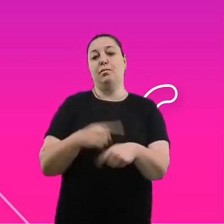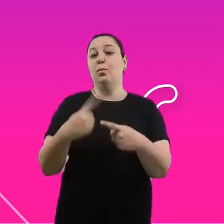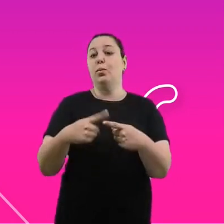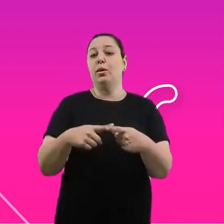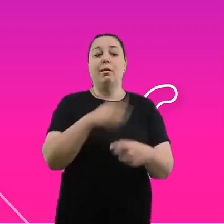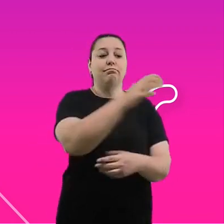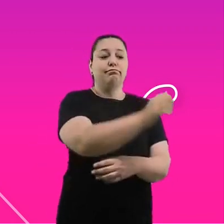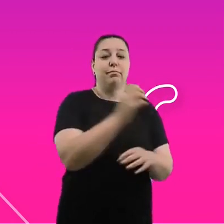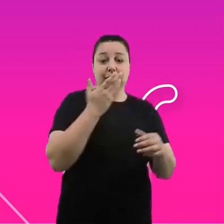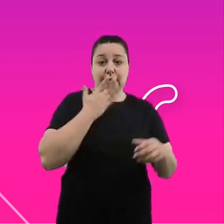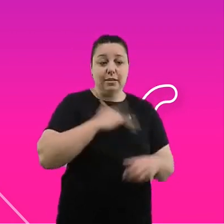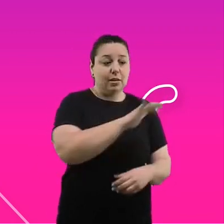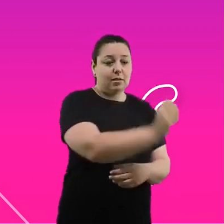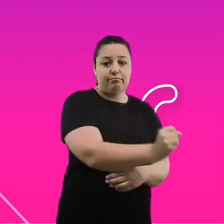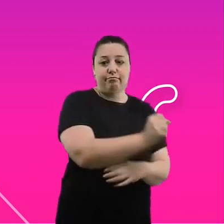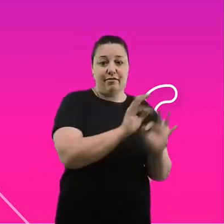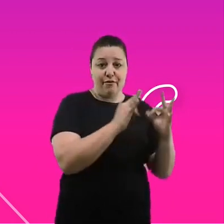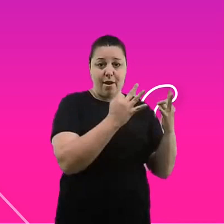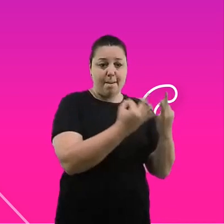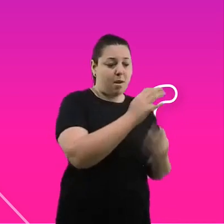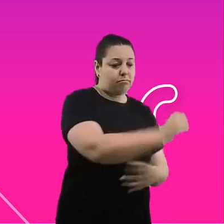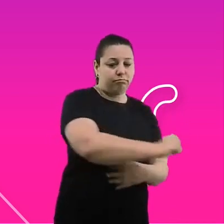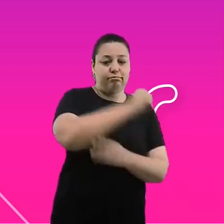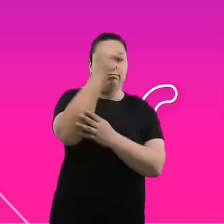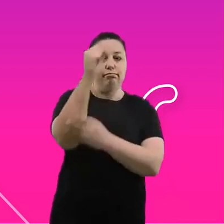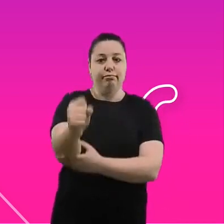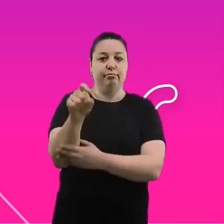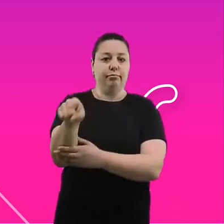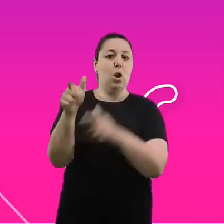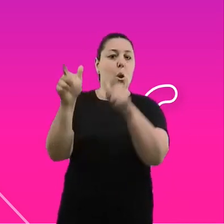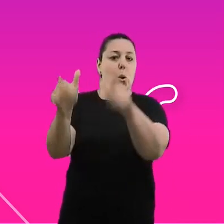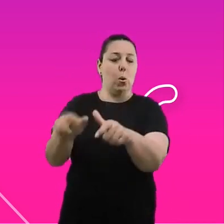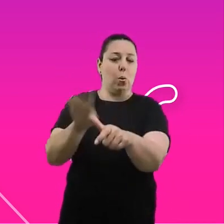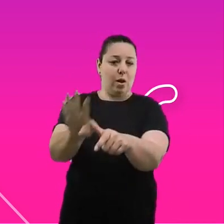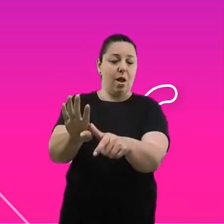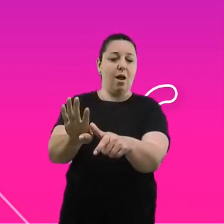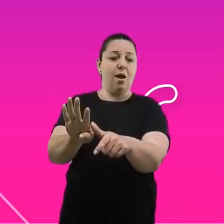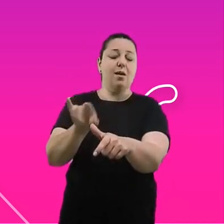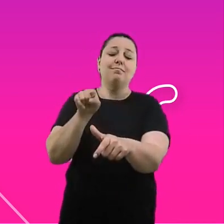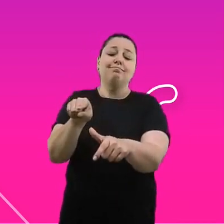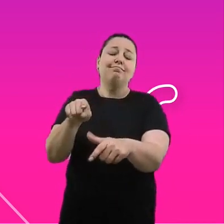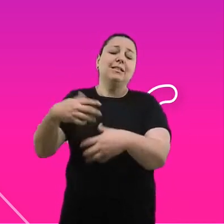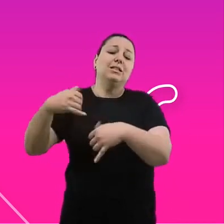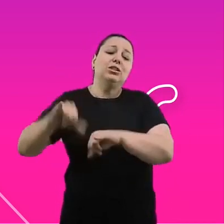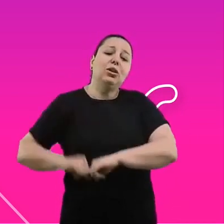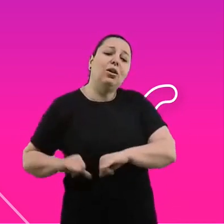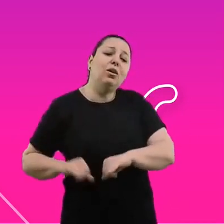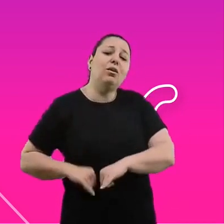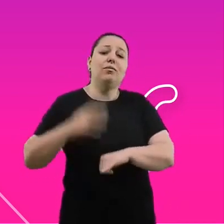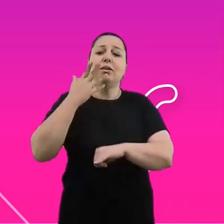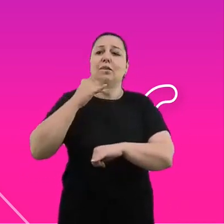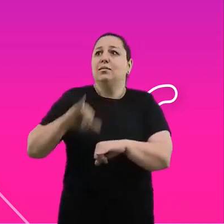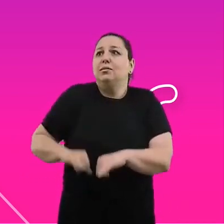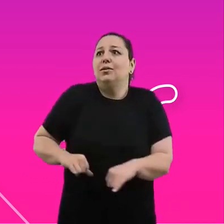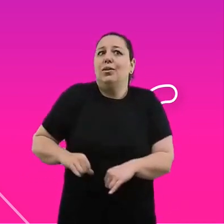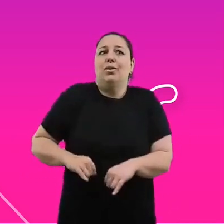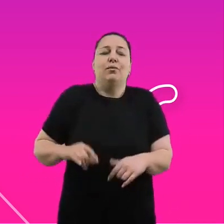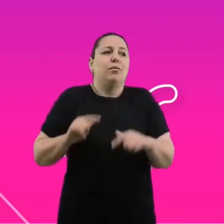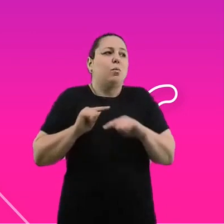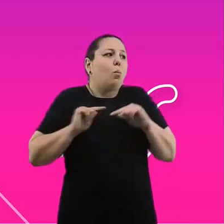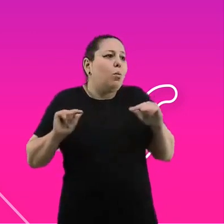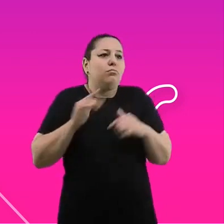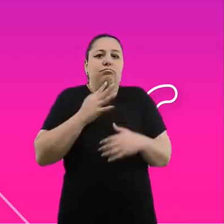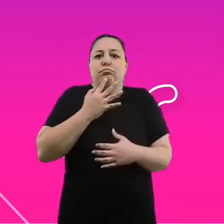estão longe de uma família e sofrendo, né? Quem gostaria de deixar a sua casa? Se a gente, às vezes, faz uma viagem mais longa,